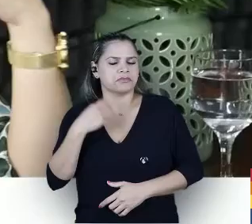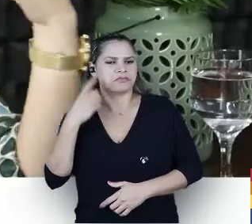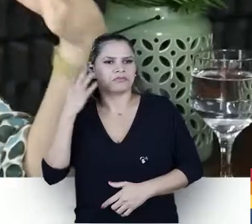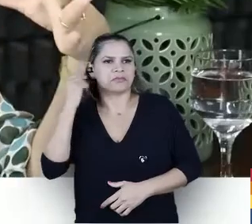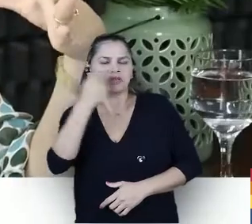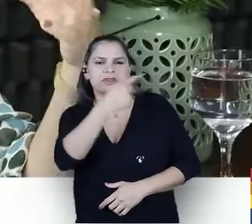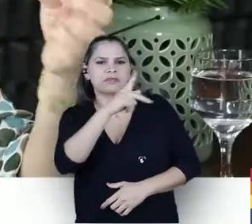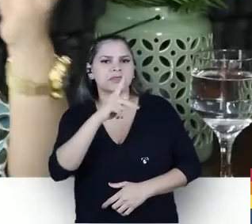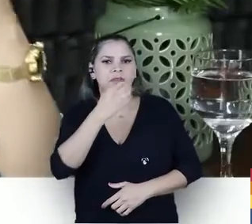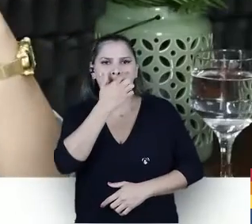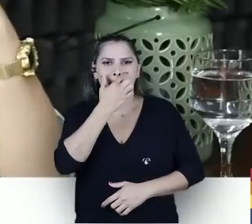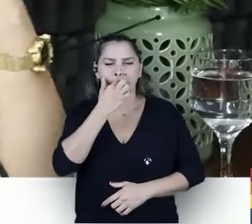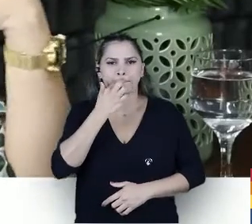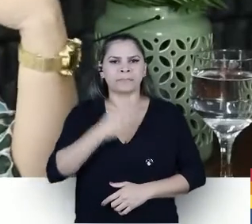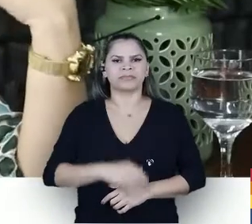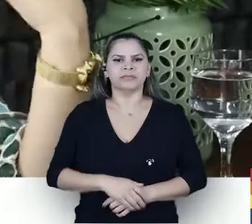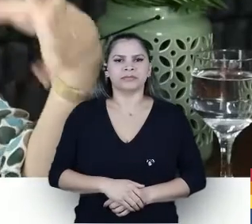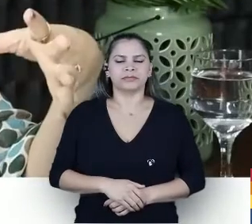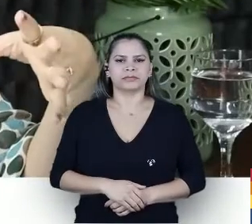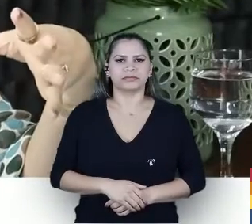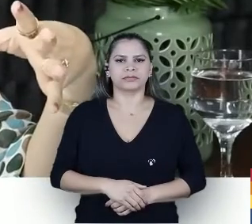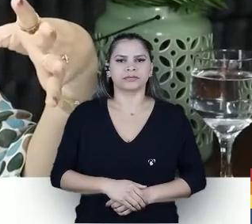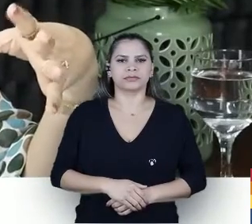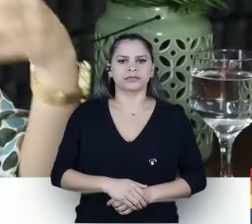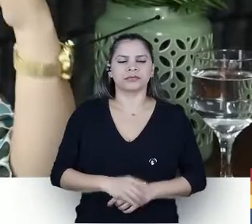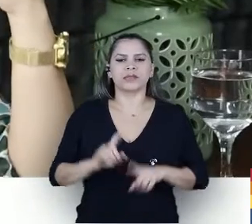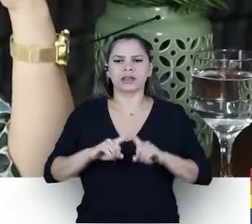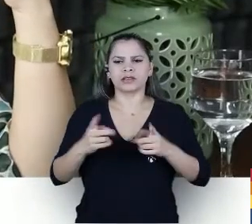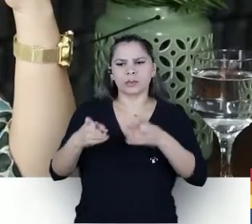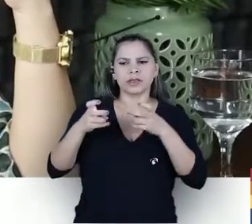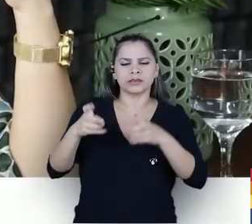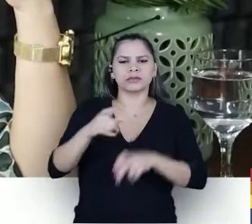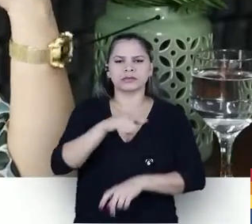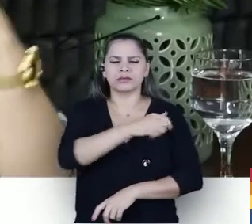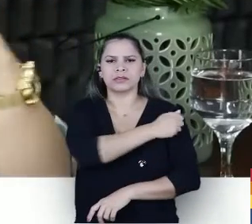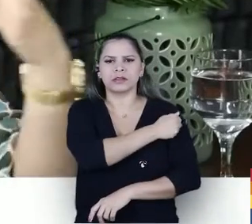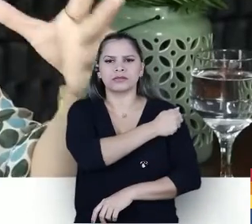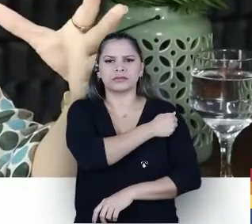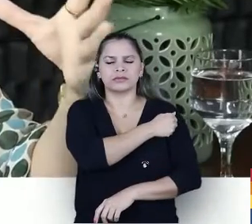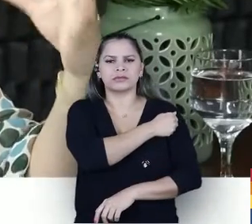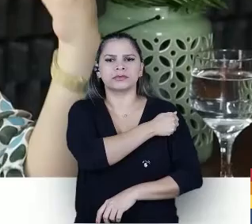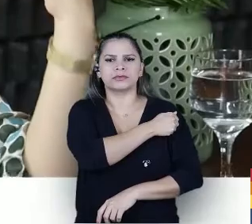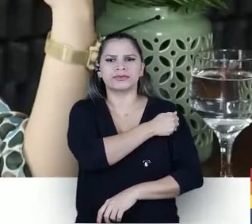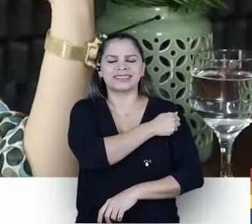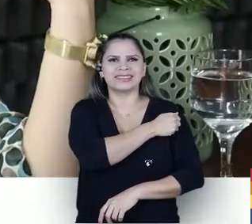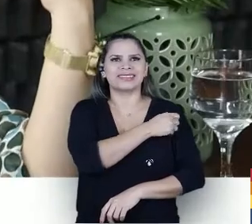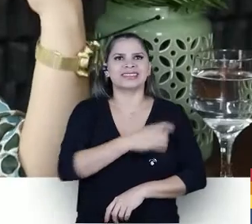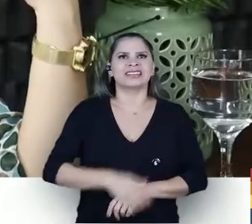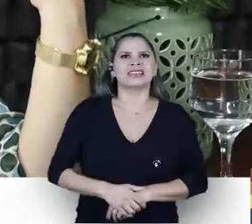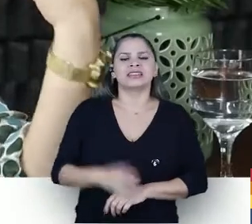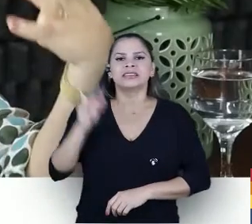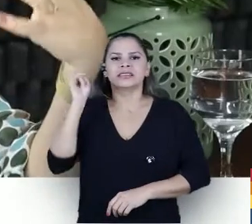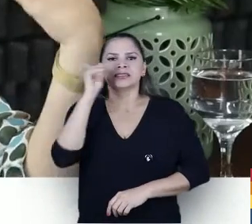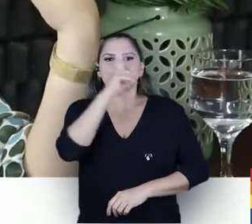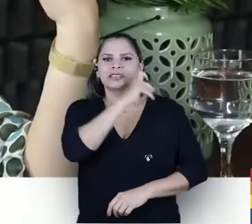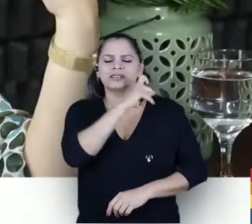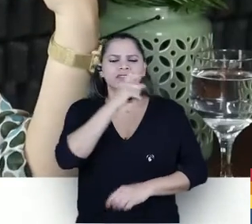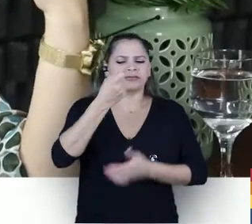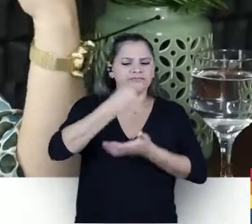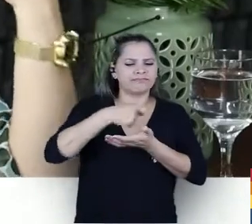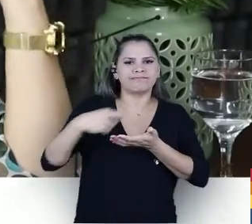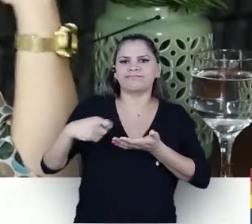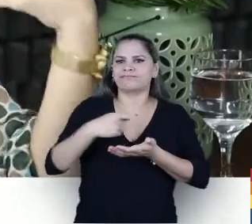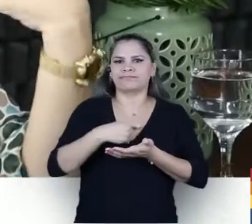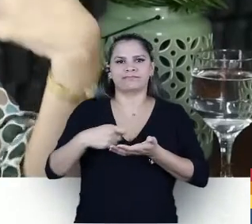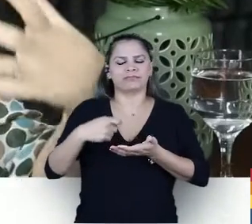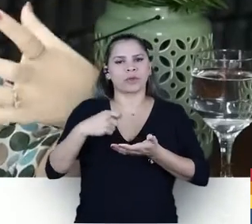interagir verbalmente e produzir textos escritos. Eu não sei vocês, mas eu percebo que os alunos, né,